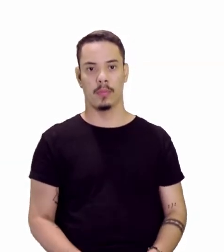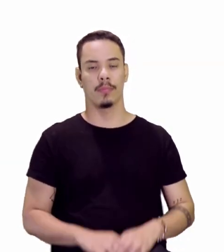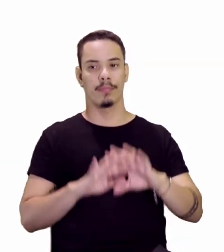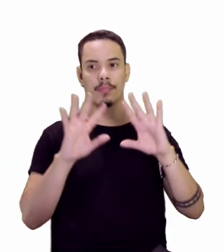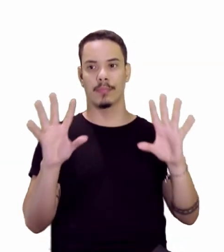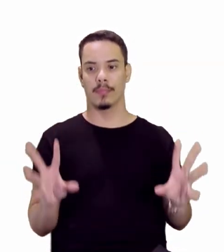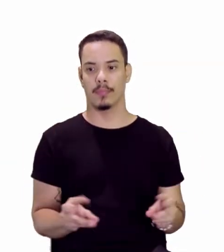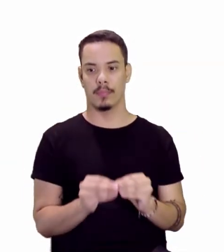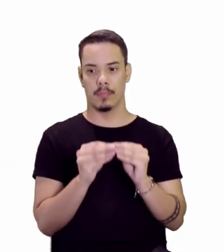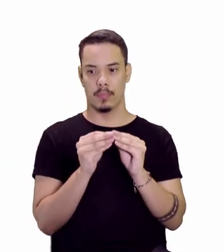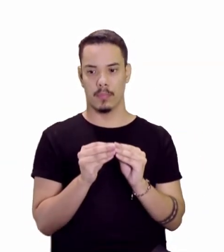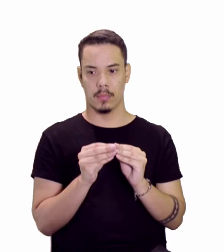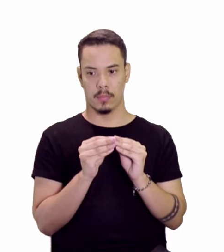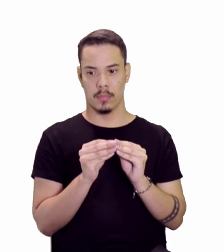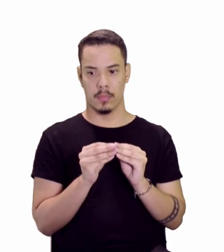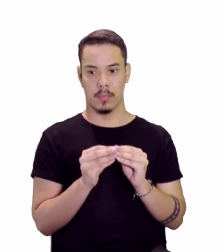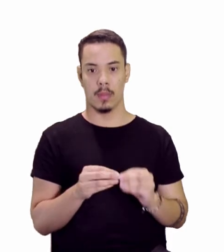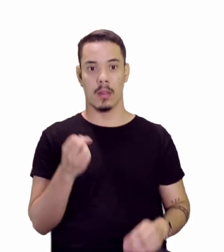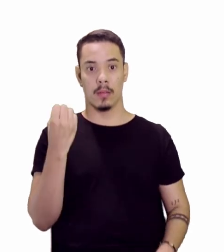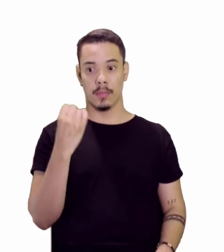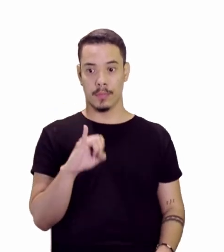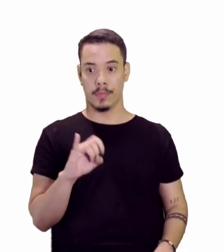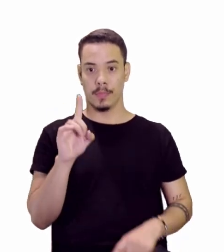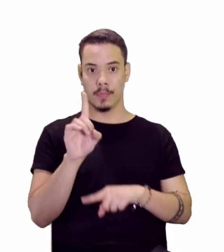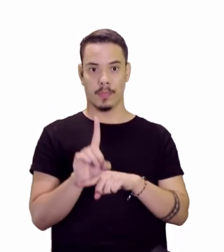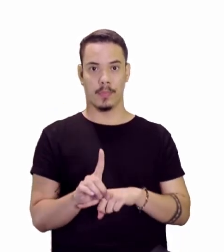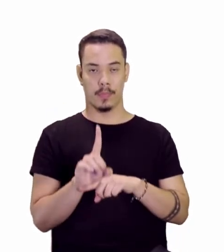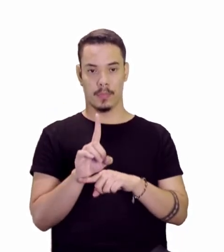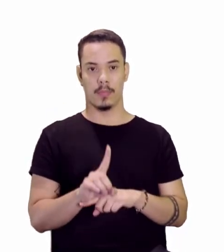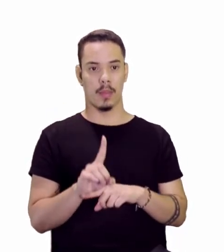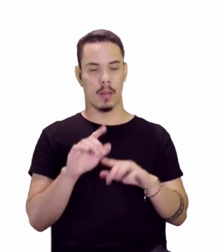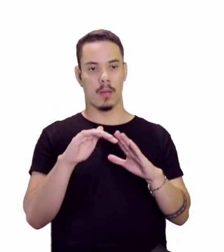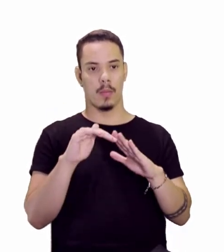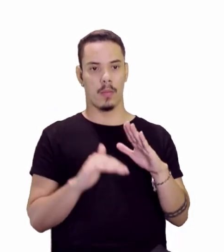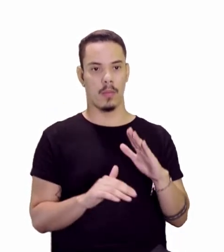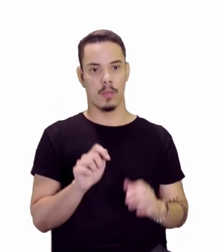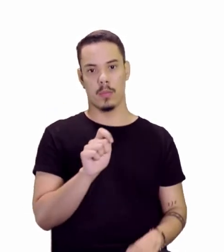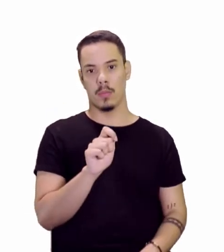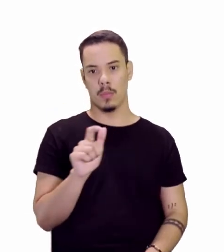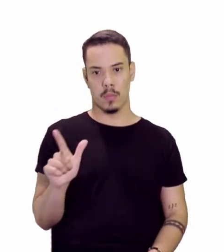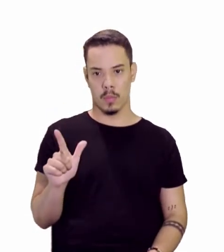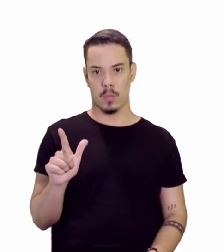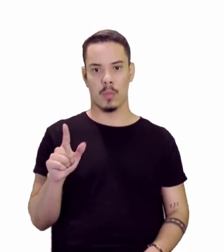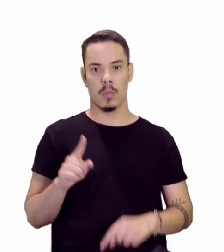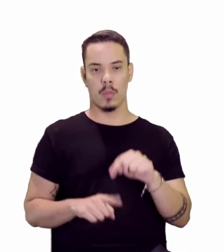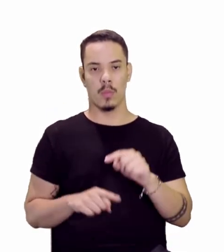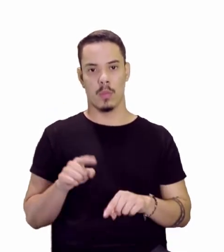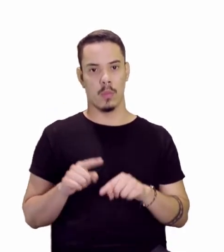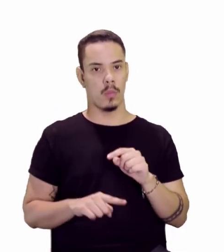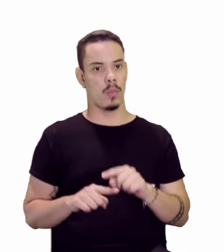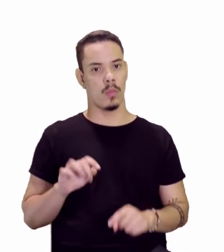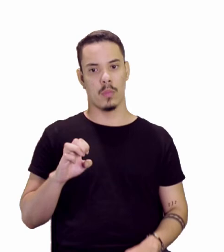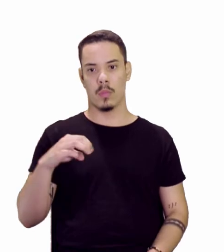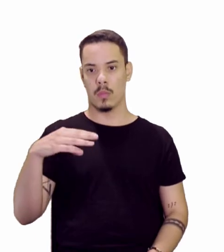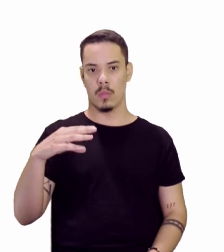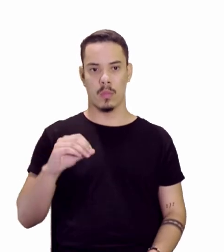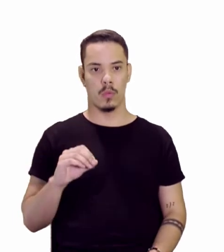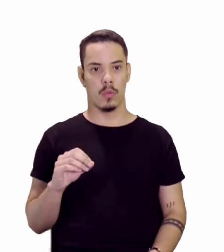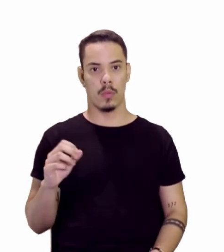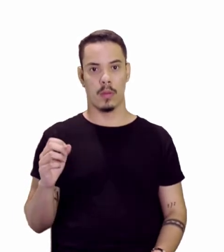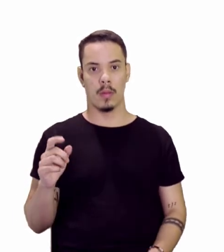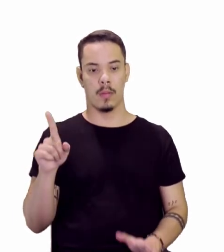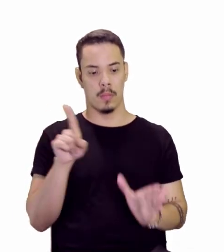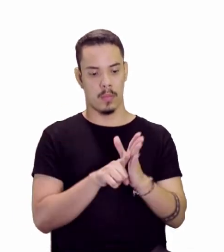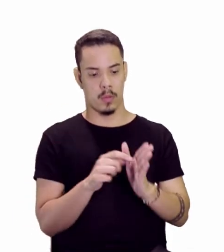olha só. Se a densidade do líquido é menor que a densidade do corpo, o impulso é menor que o peso, que um tem a ver com o